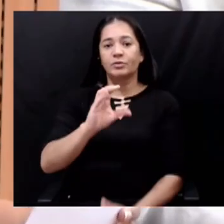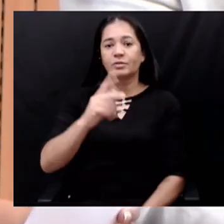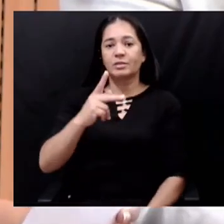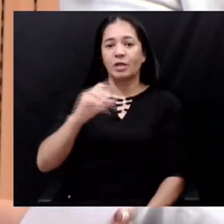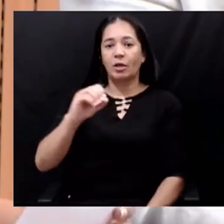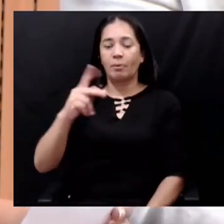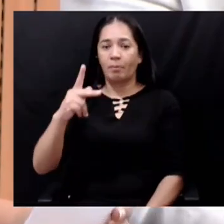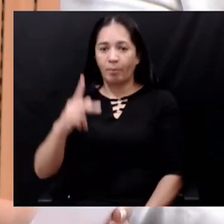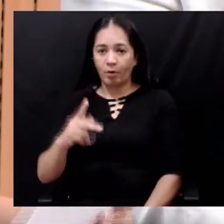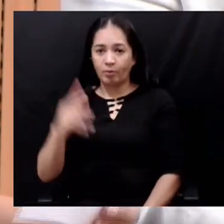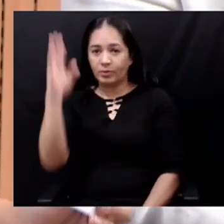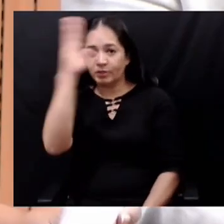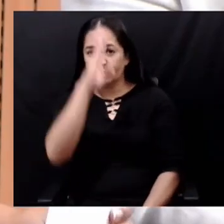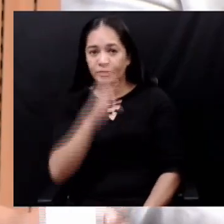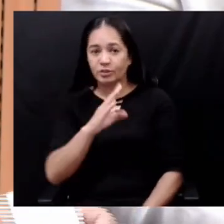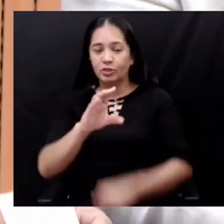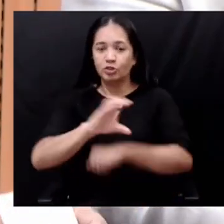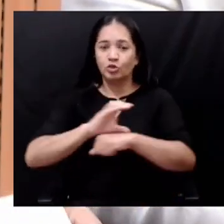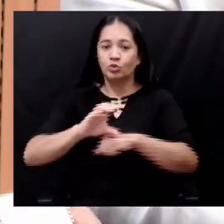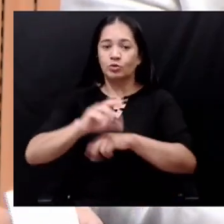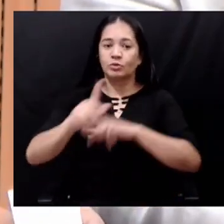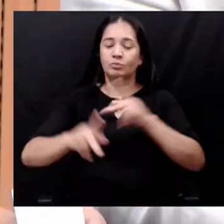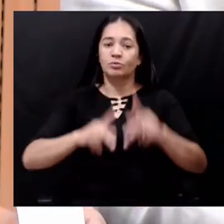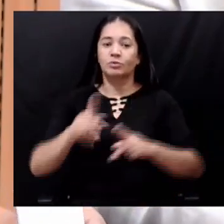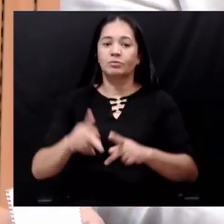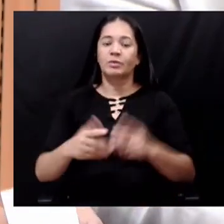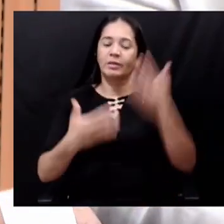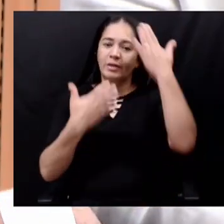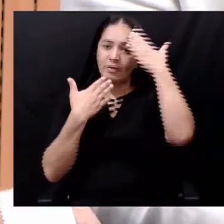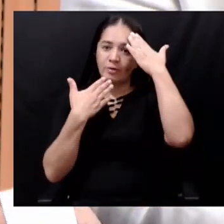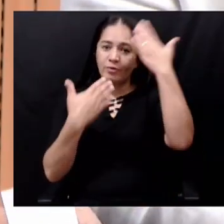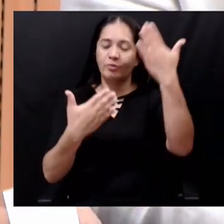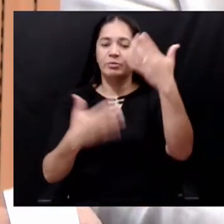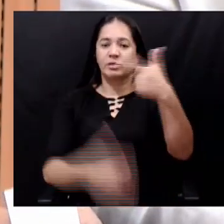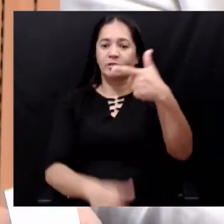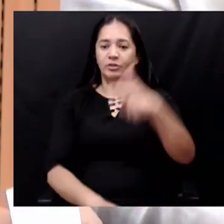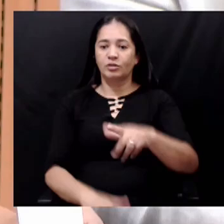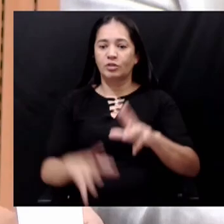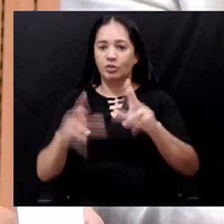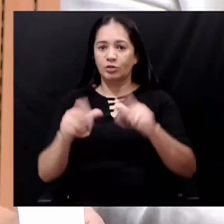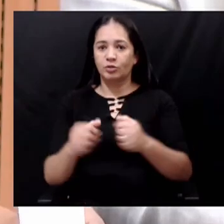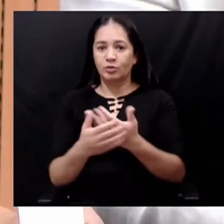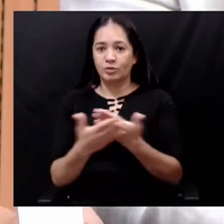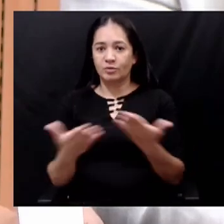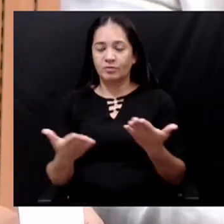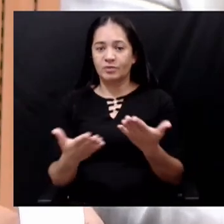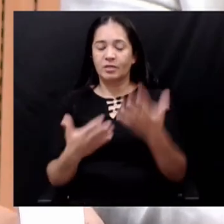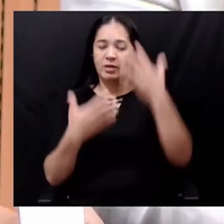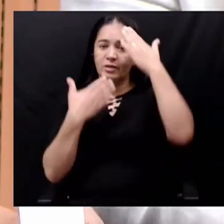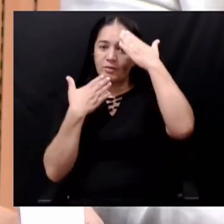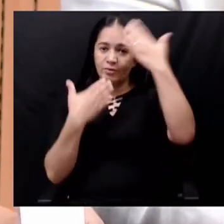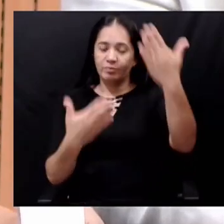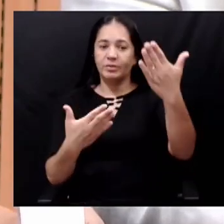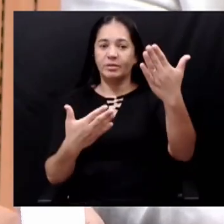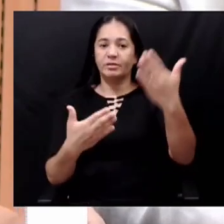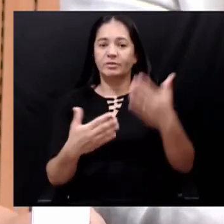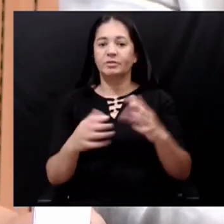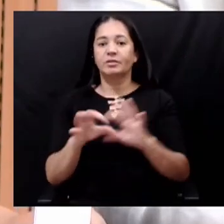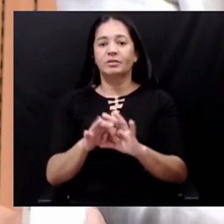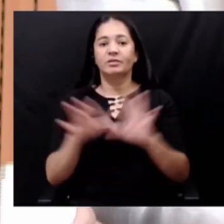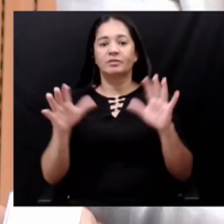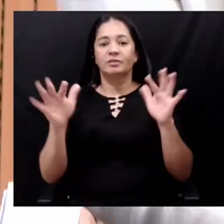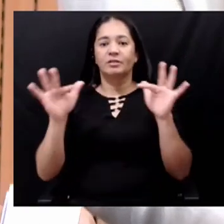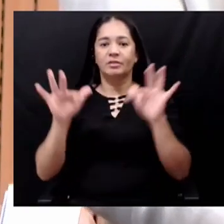de Cursinhos Populares. Obrigada mais uma vez a todos os presentes, obrigada, Kleber. Então, a gente declara agora encerrada essa